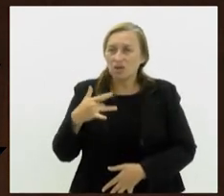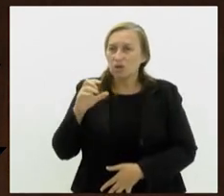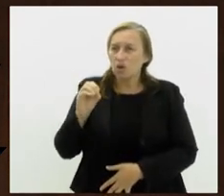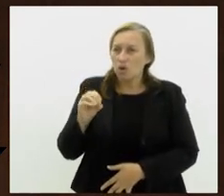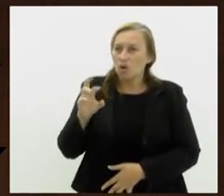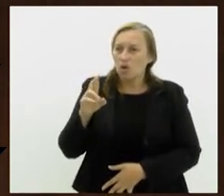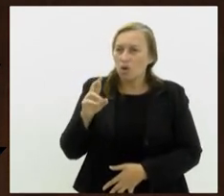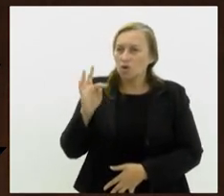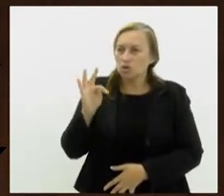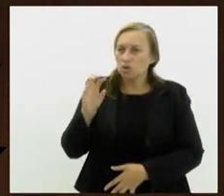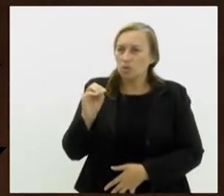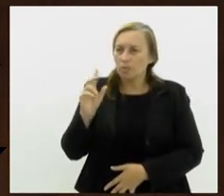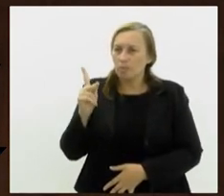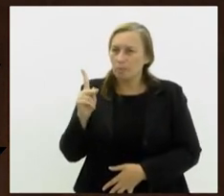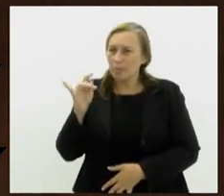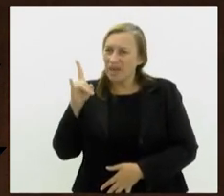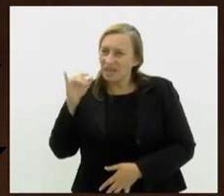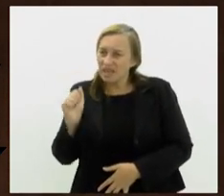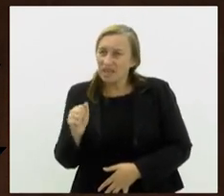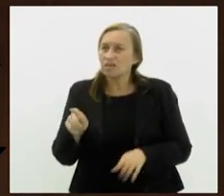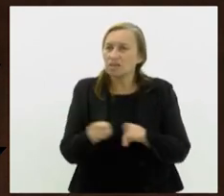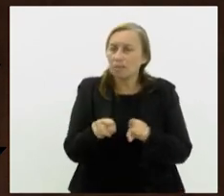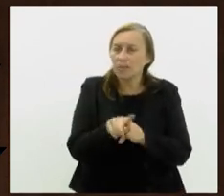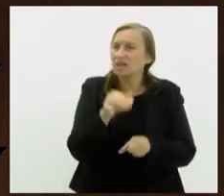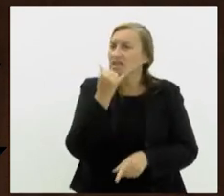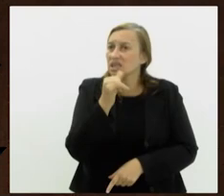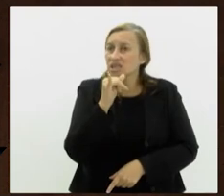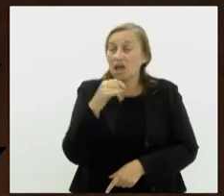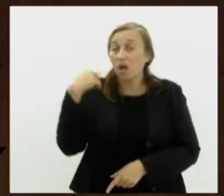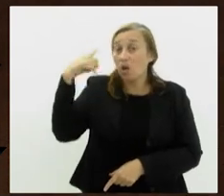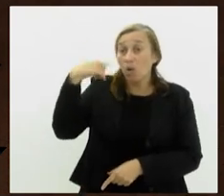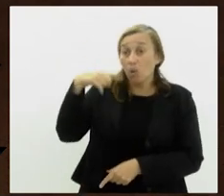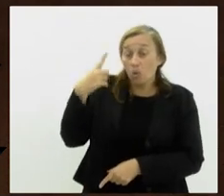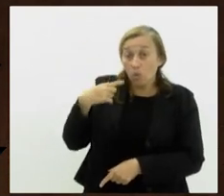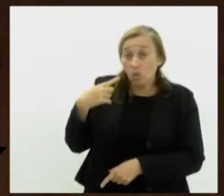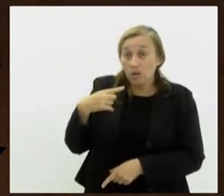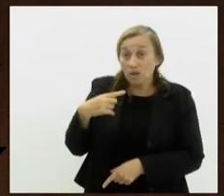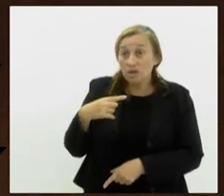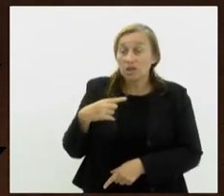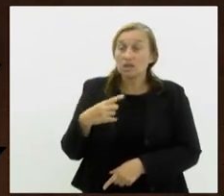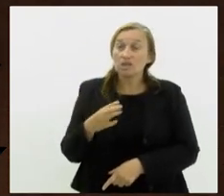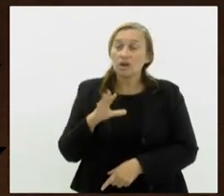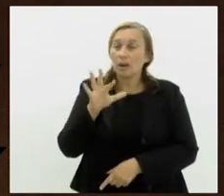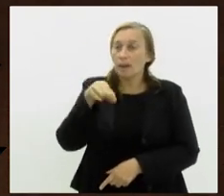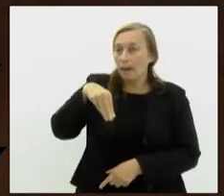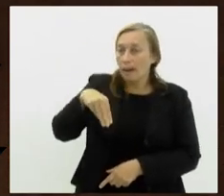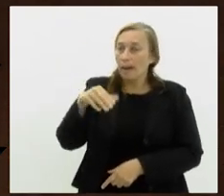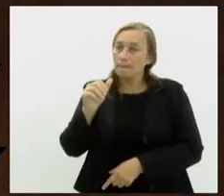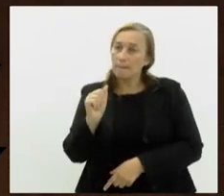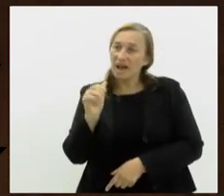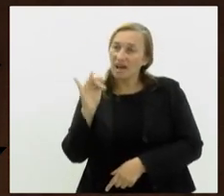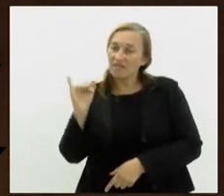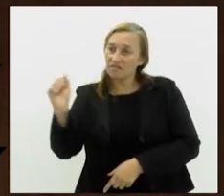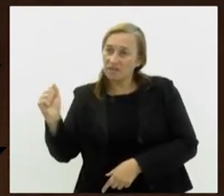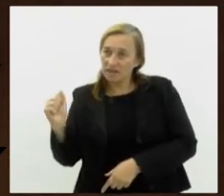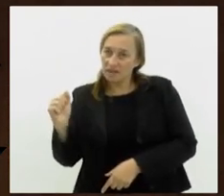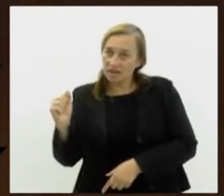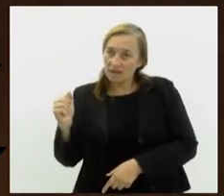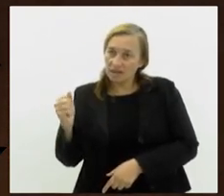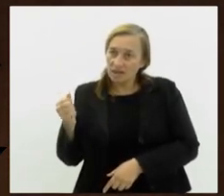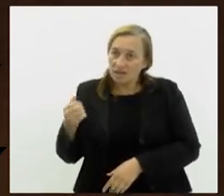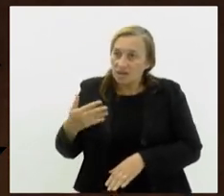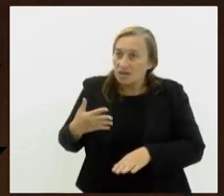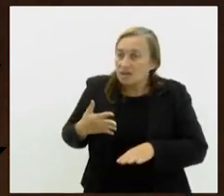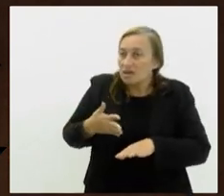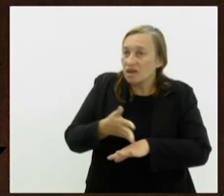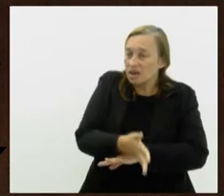Ortopédicas, de dentistas, é uma loucura. Isso se chama máfia infiltrada. Isso não se resolve com tiro, porrada e bomba.